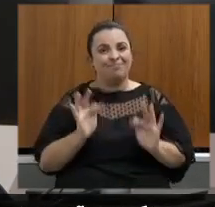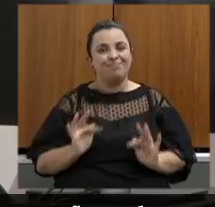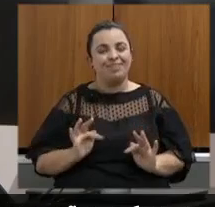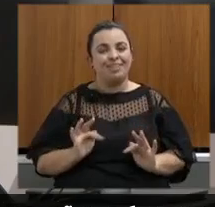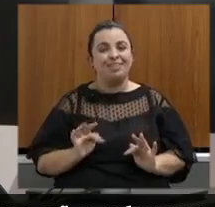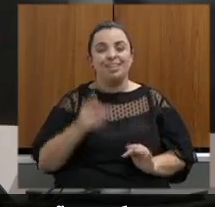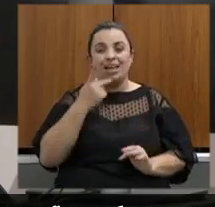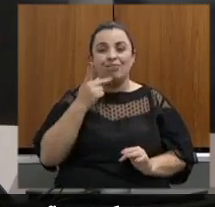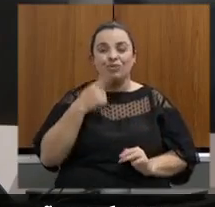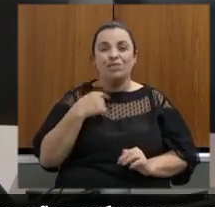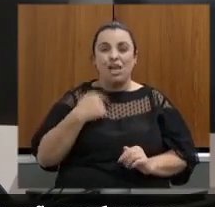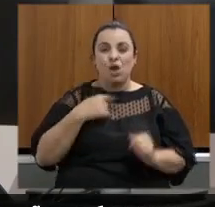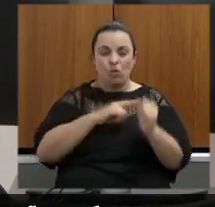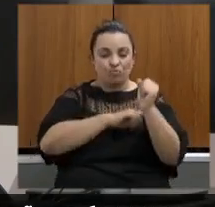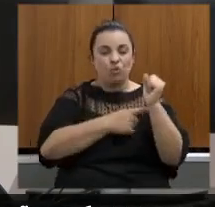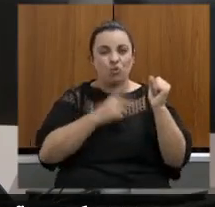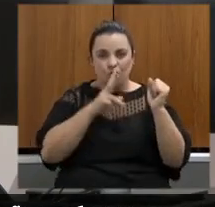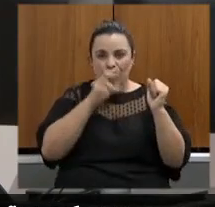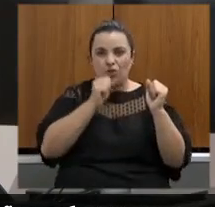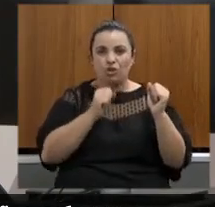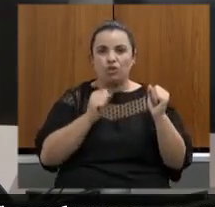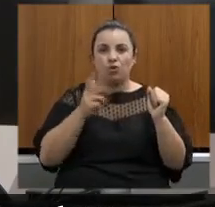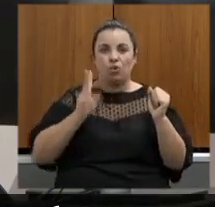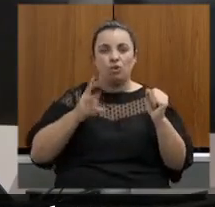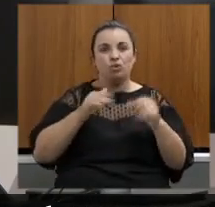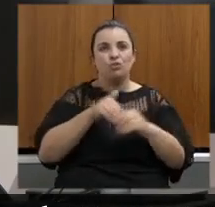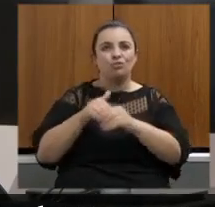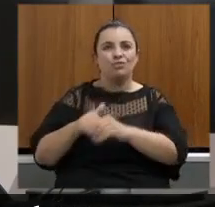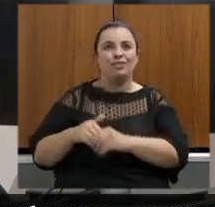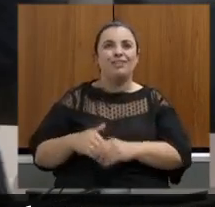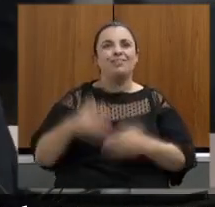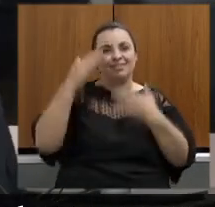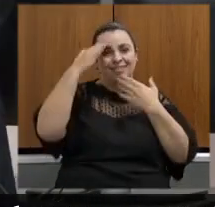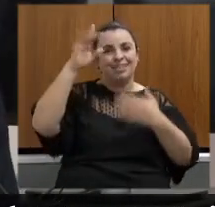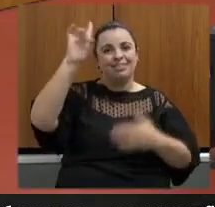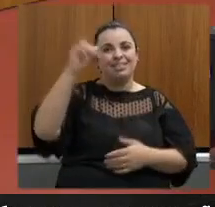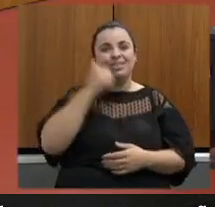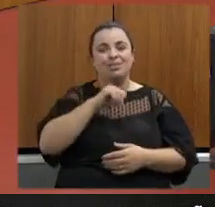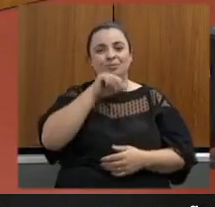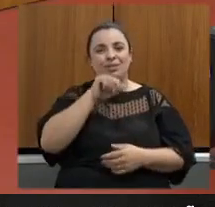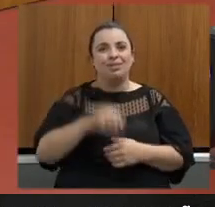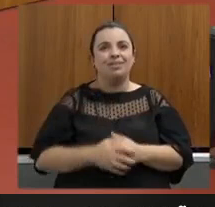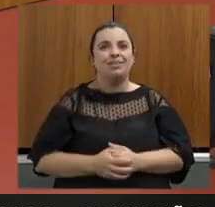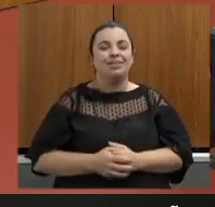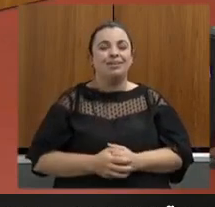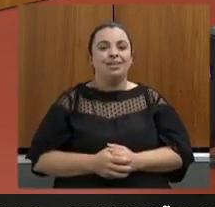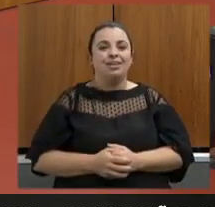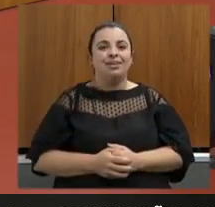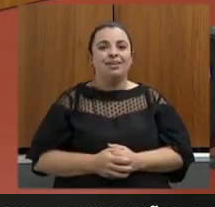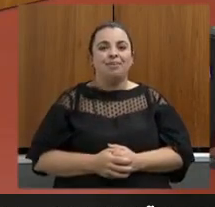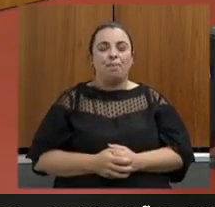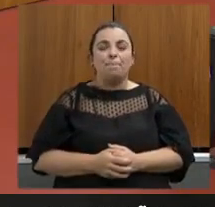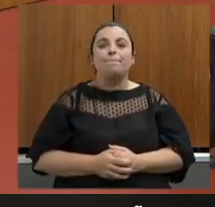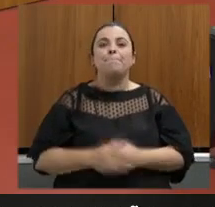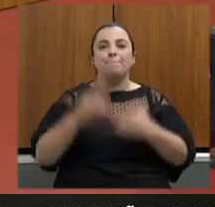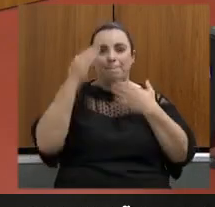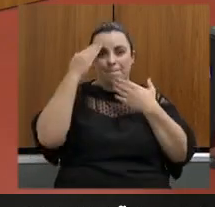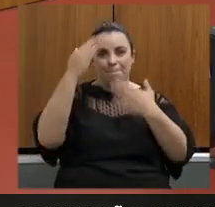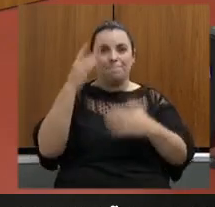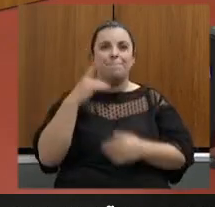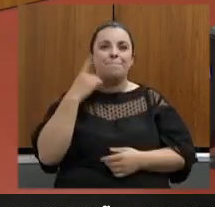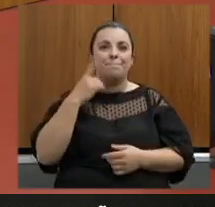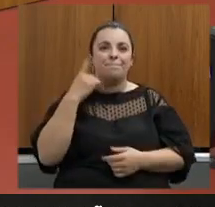tô forte ainda para voltar viu graças a Deus mãe e obrigado Deputado João Leite